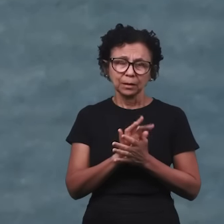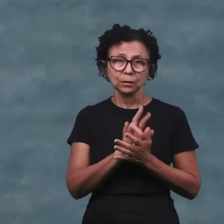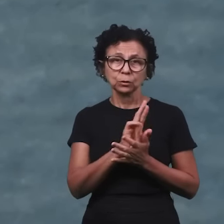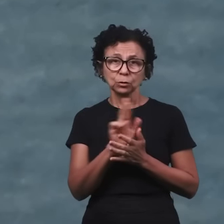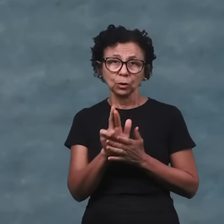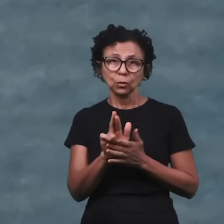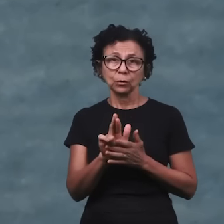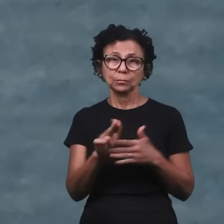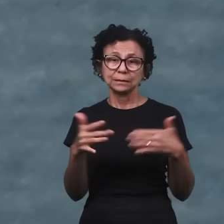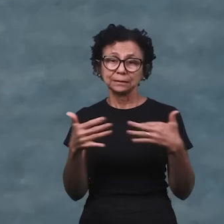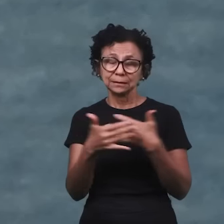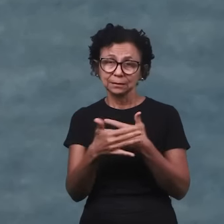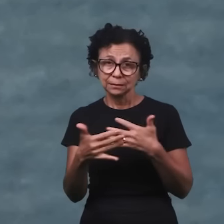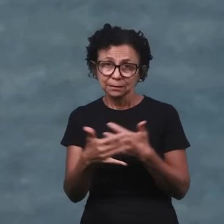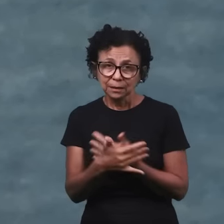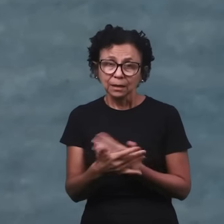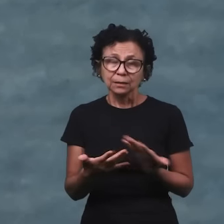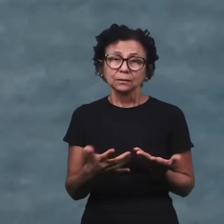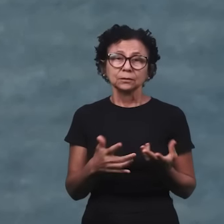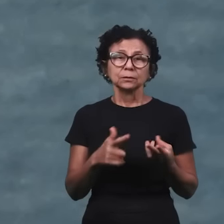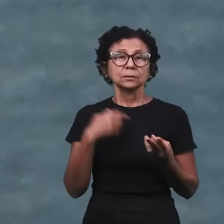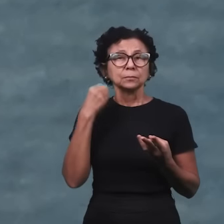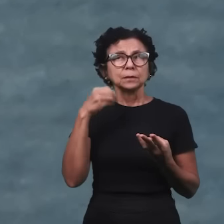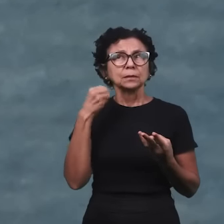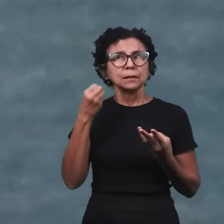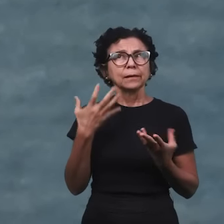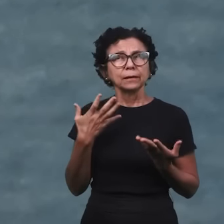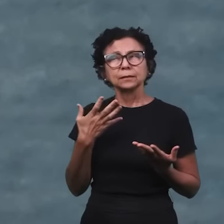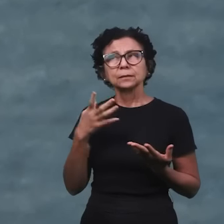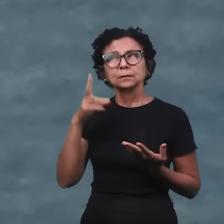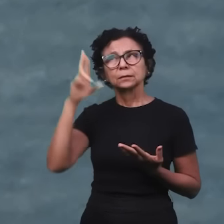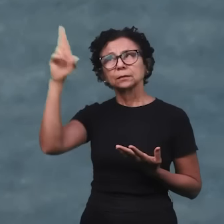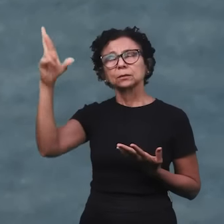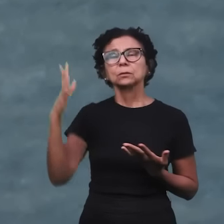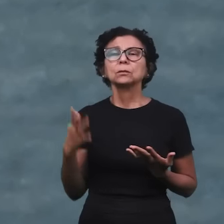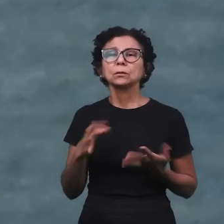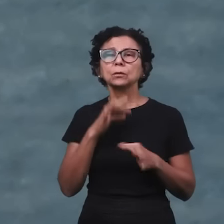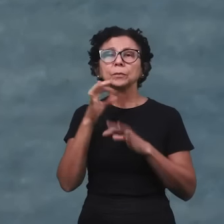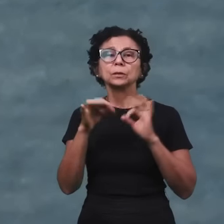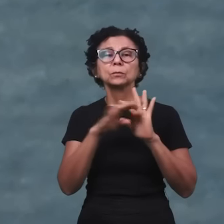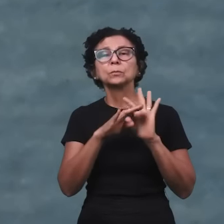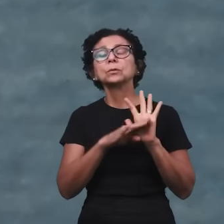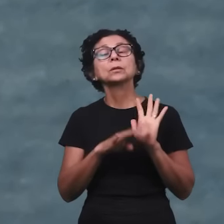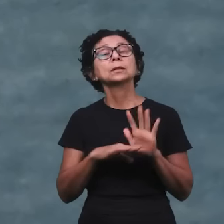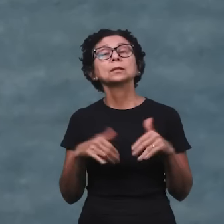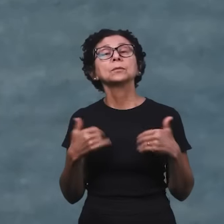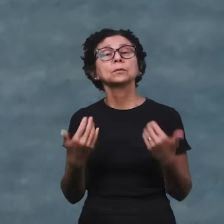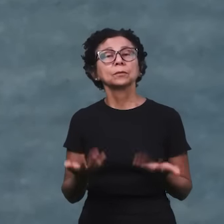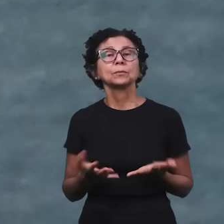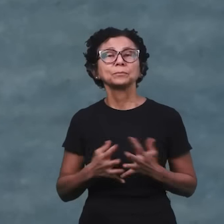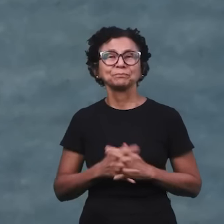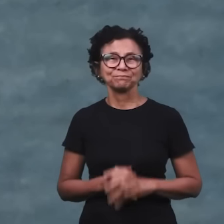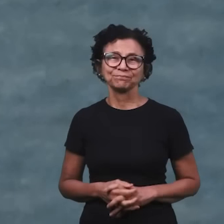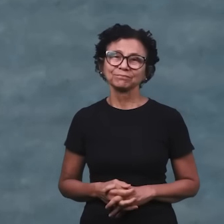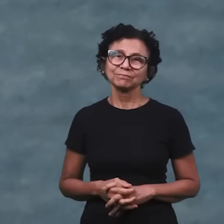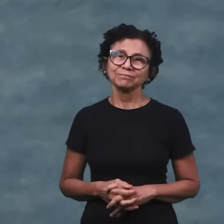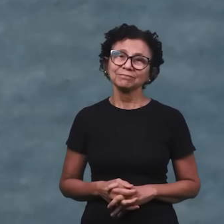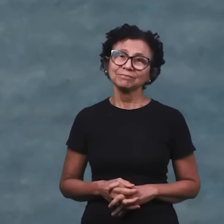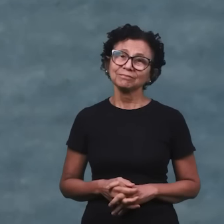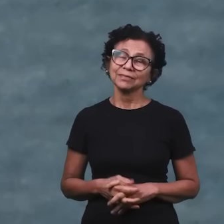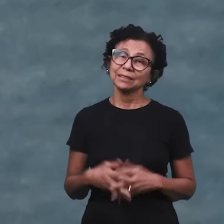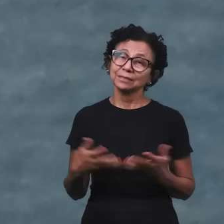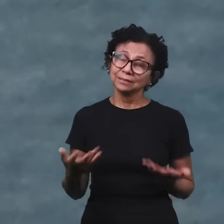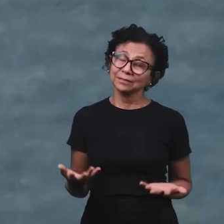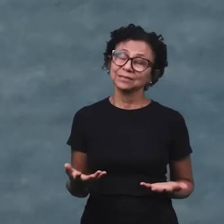uma experiência que você teve com o Senhor, fala sobre o que você acha do programa, vai lá, fala sobre o que você acha desse programa aqui. Quem sabe a gente não lê a sua